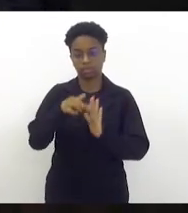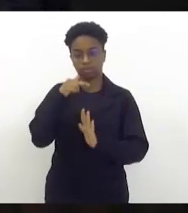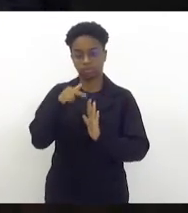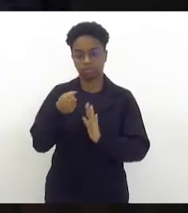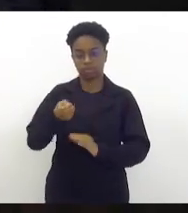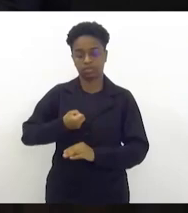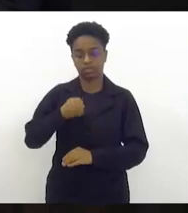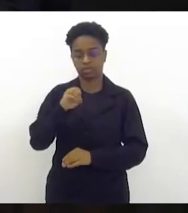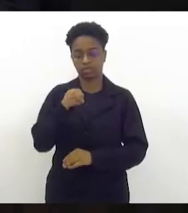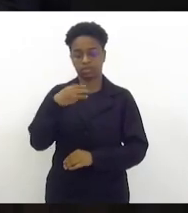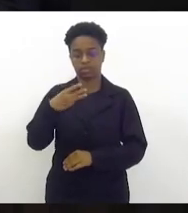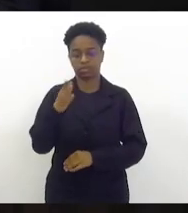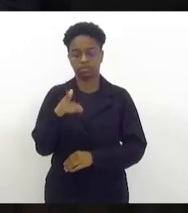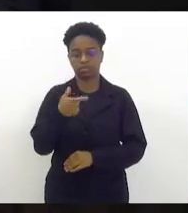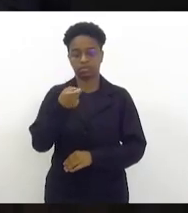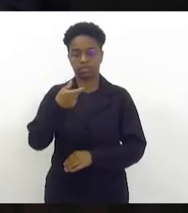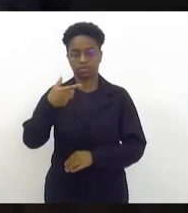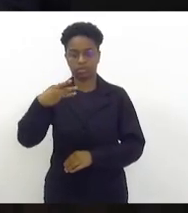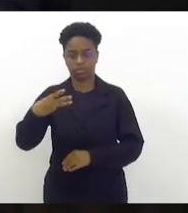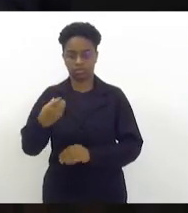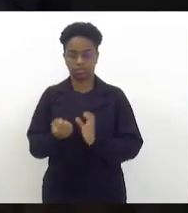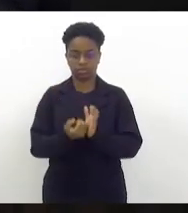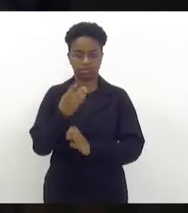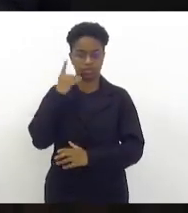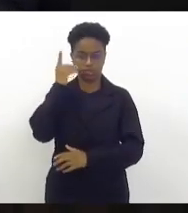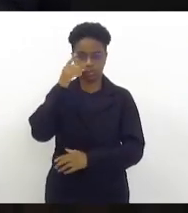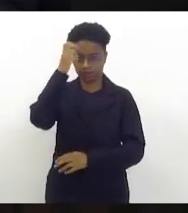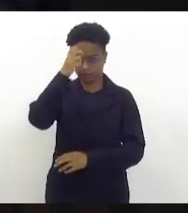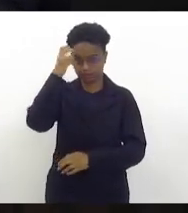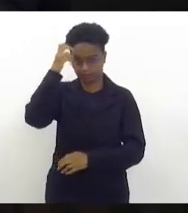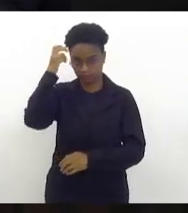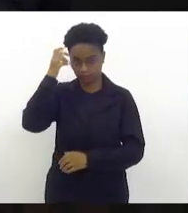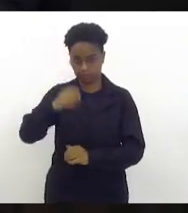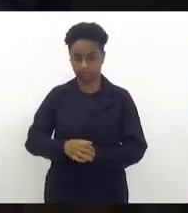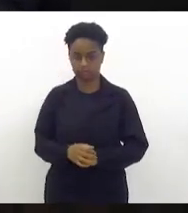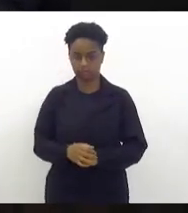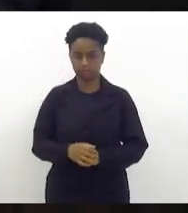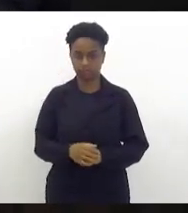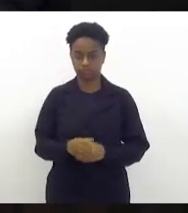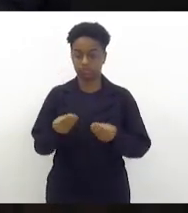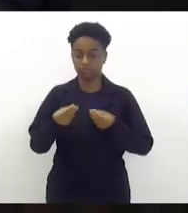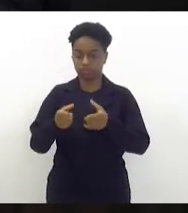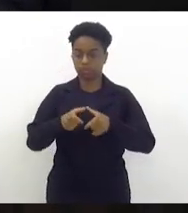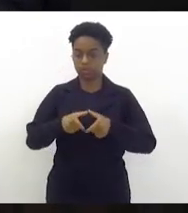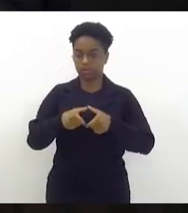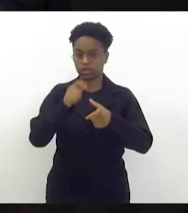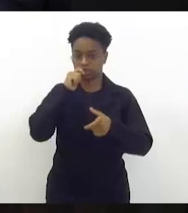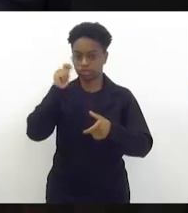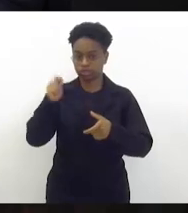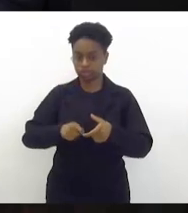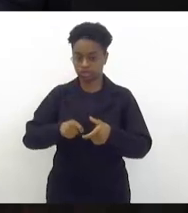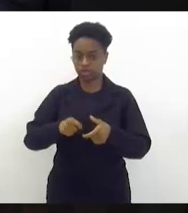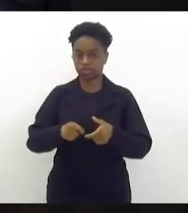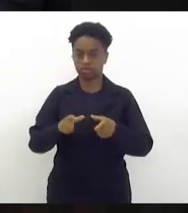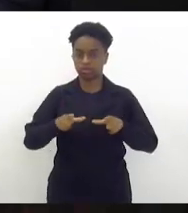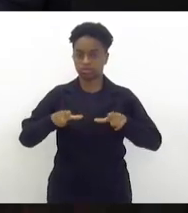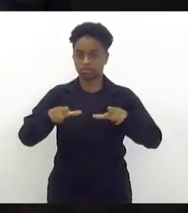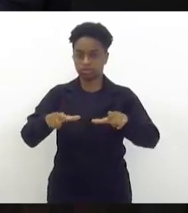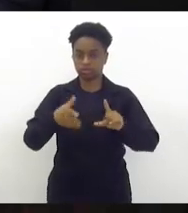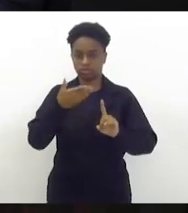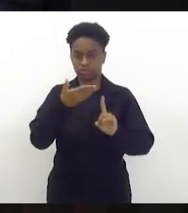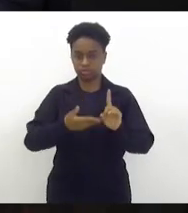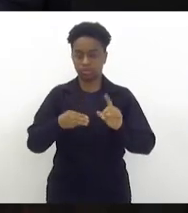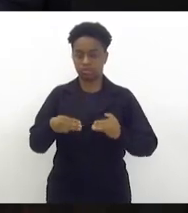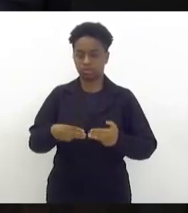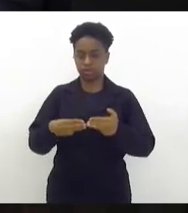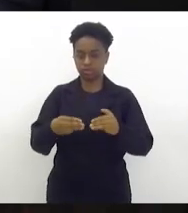número 03/2023, de autoria da deputada Verônica Lima, que concede a medalha Tiradentes, respectivo diploma, excelentíssima ministra